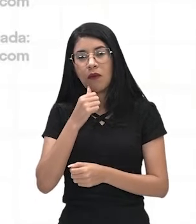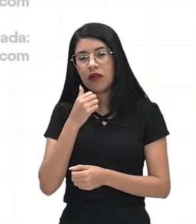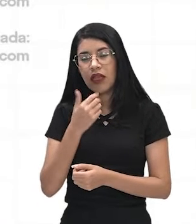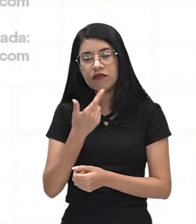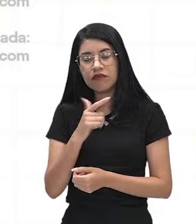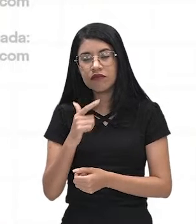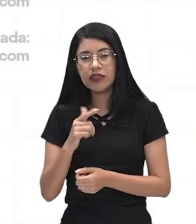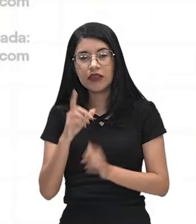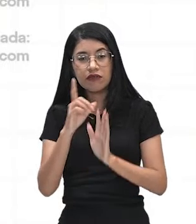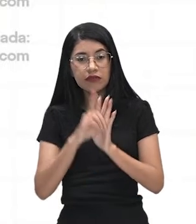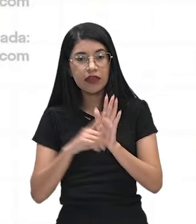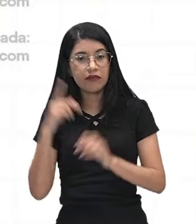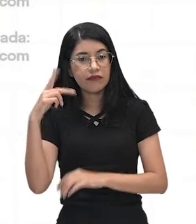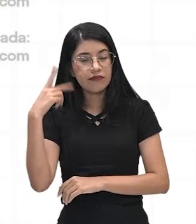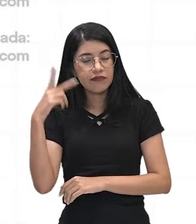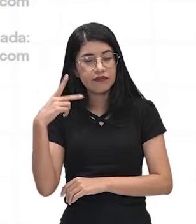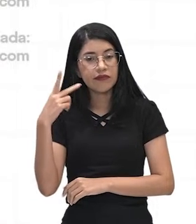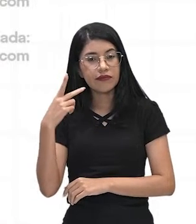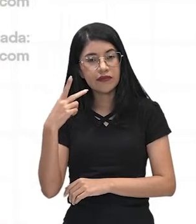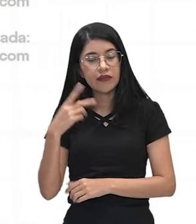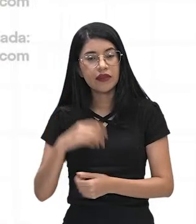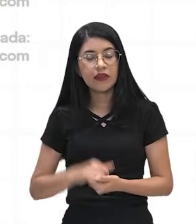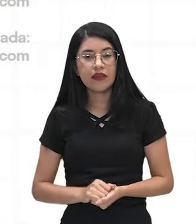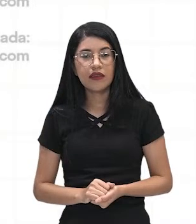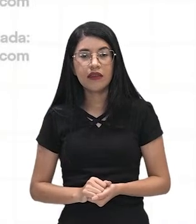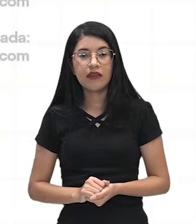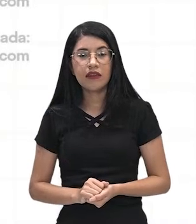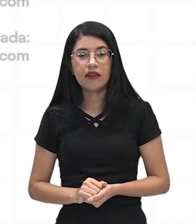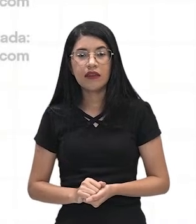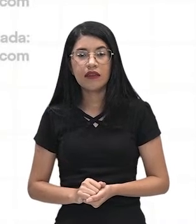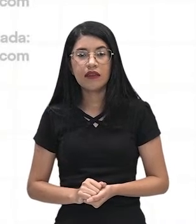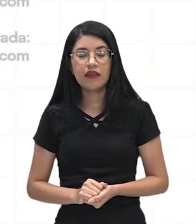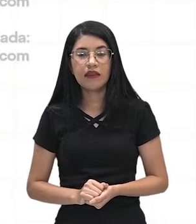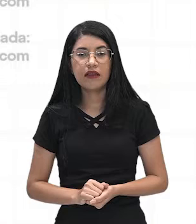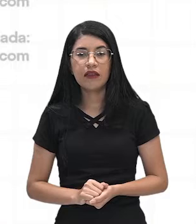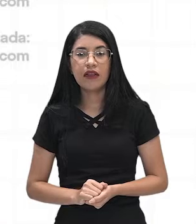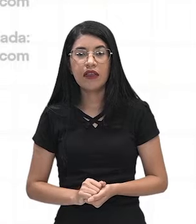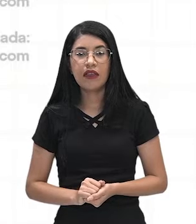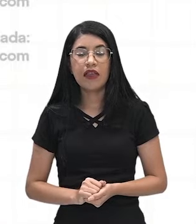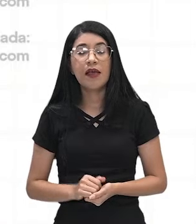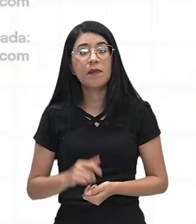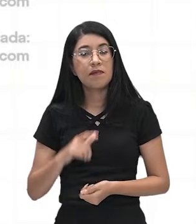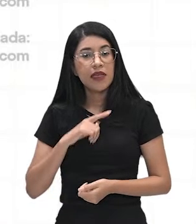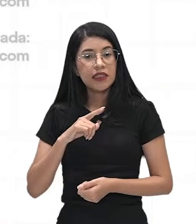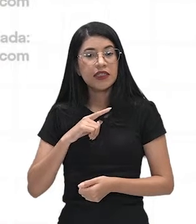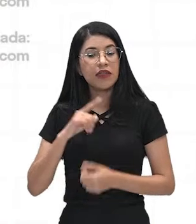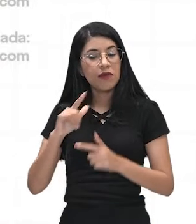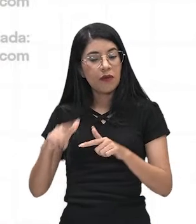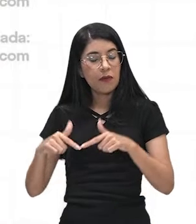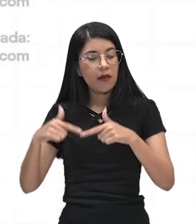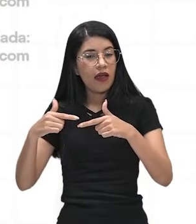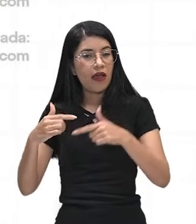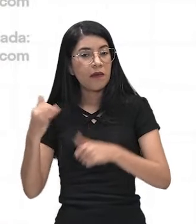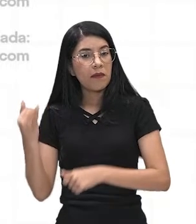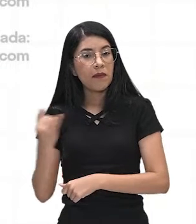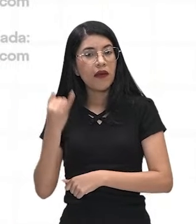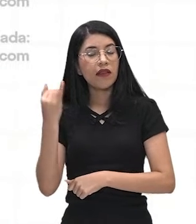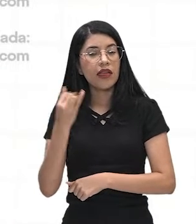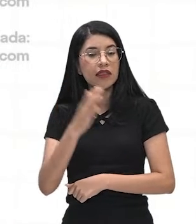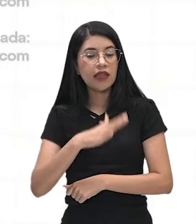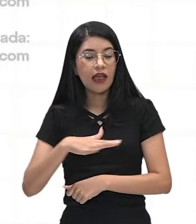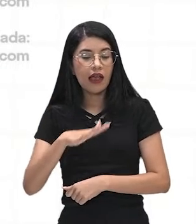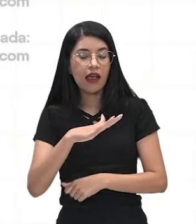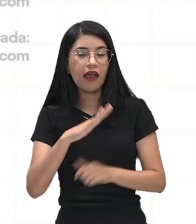tá? Elas tinham um papel muito importante na esfera doméstica